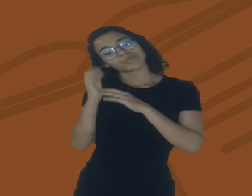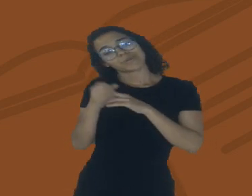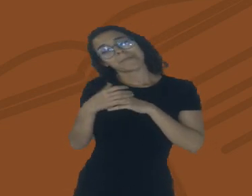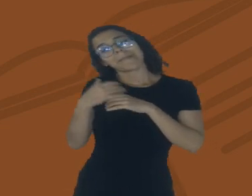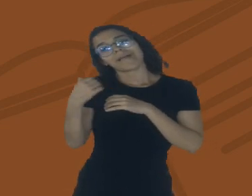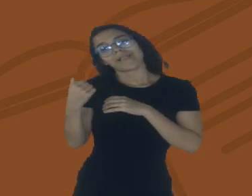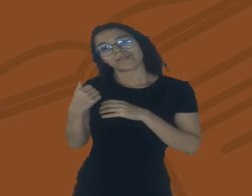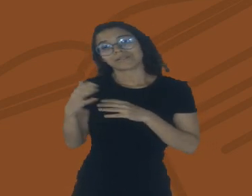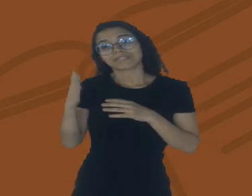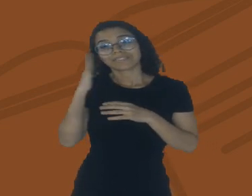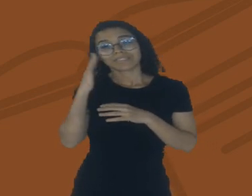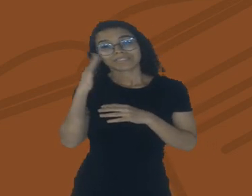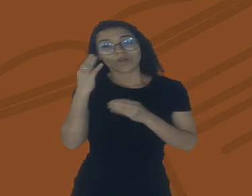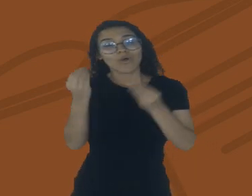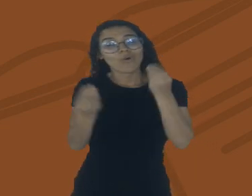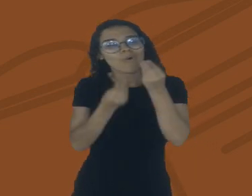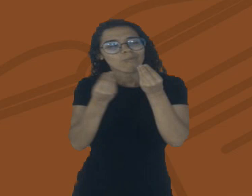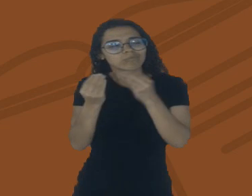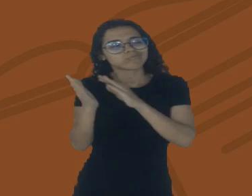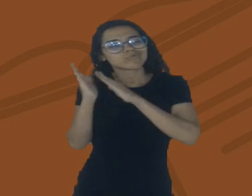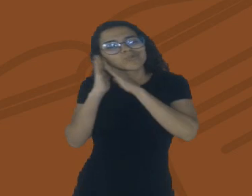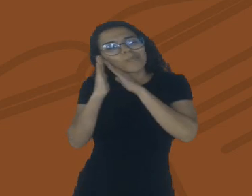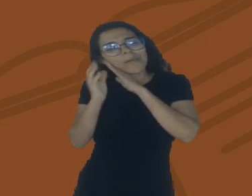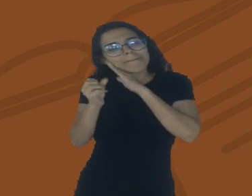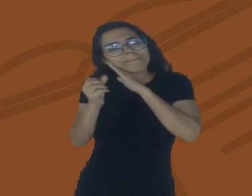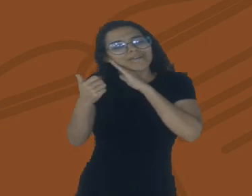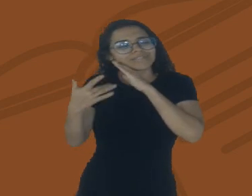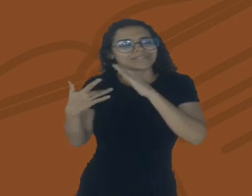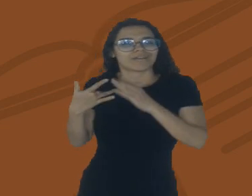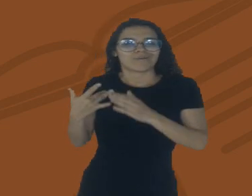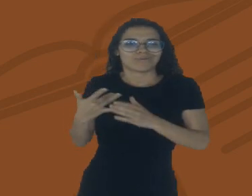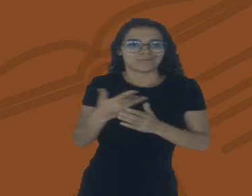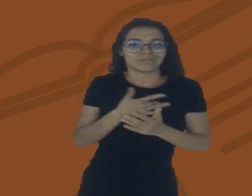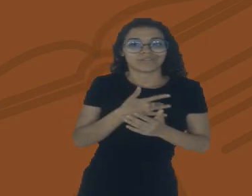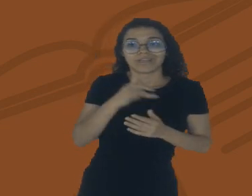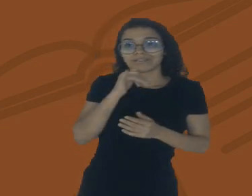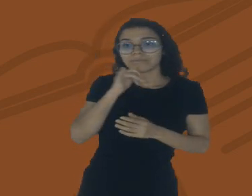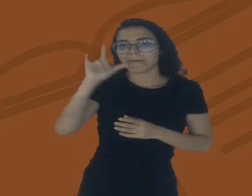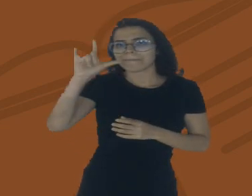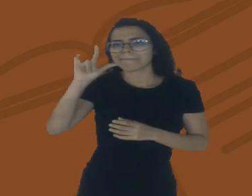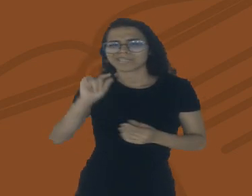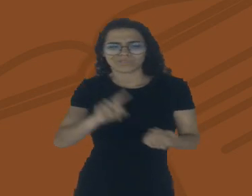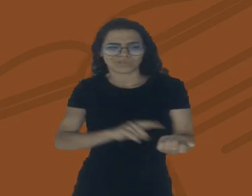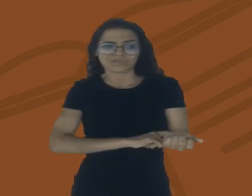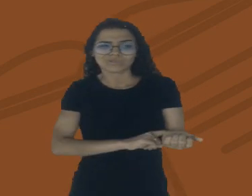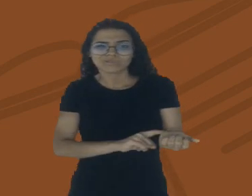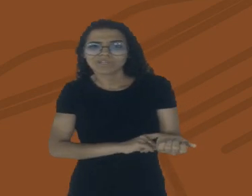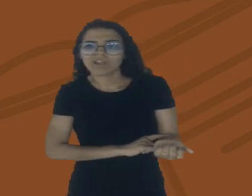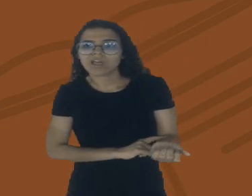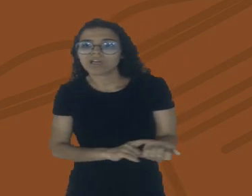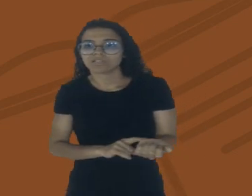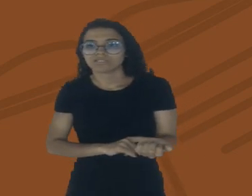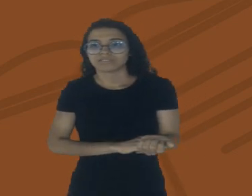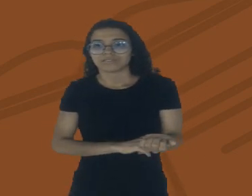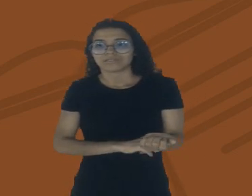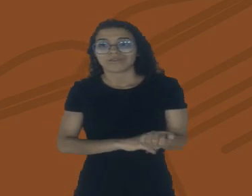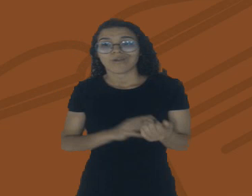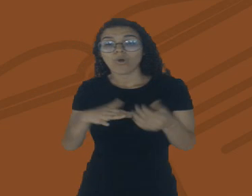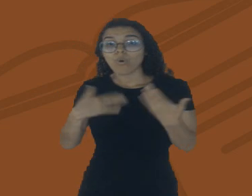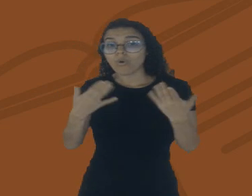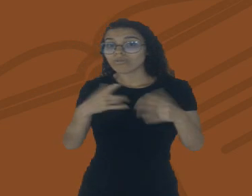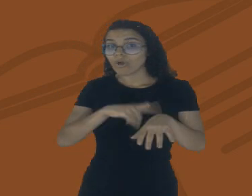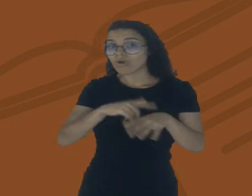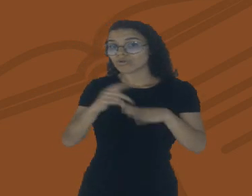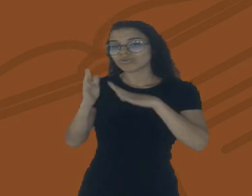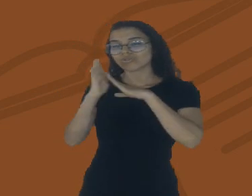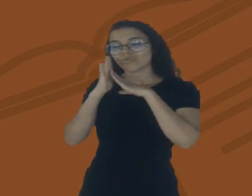né? A gente saber como o sono nos faz bem. E aí reduzir o estresse. Durante o sono, o corpo diminui a